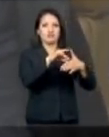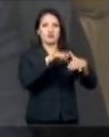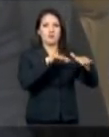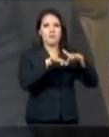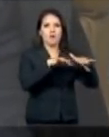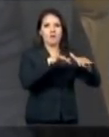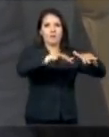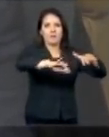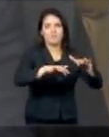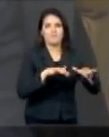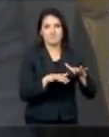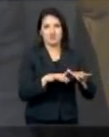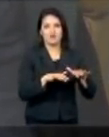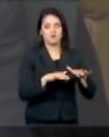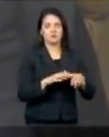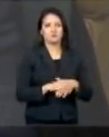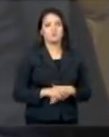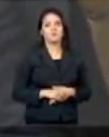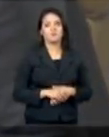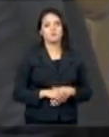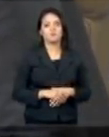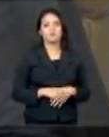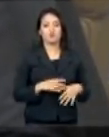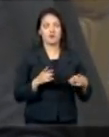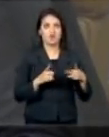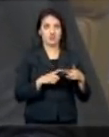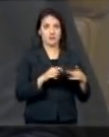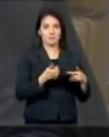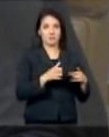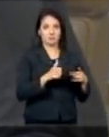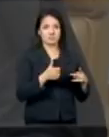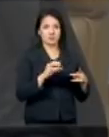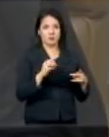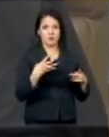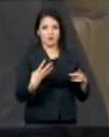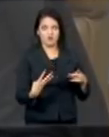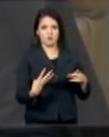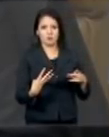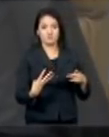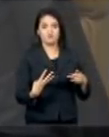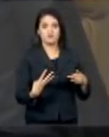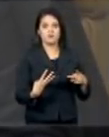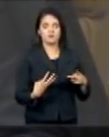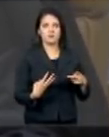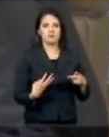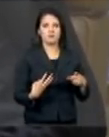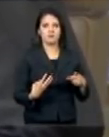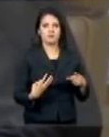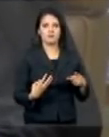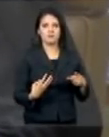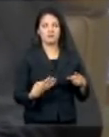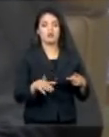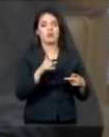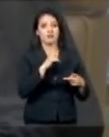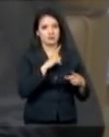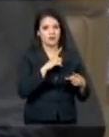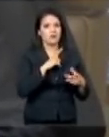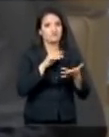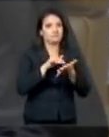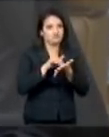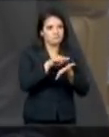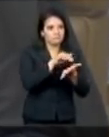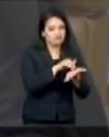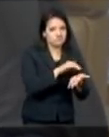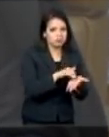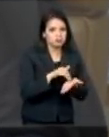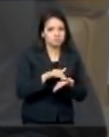e ea portaria 1.104 estendeu esses atos persecutórios